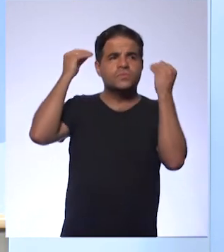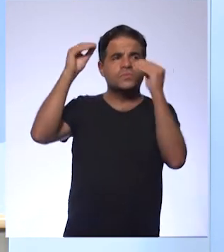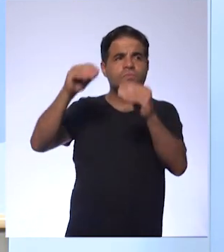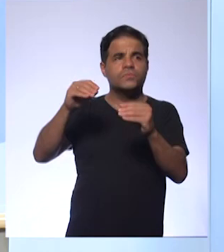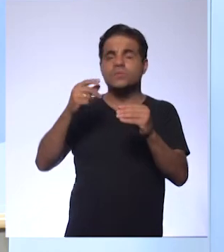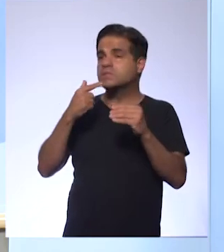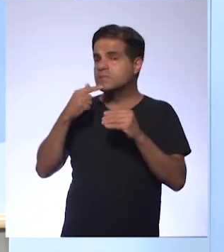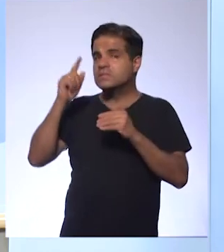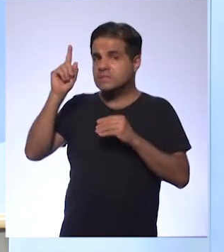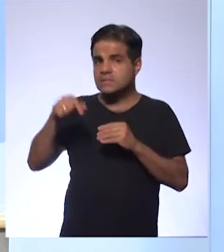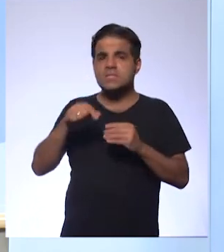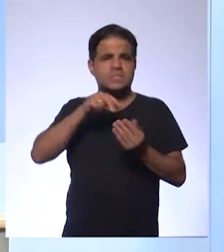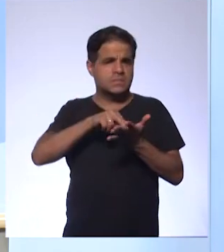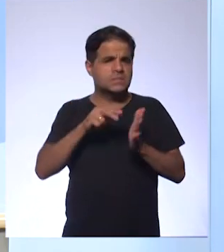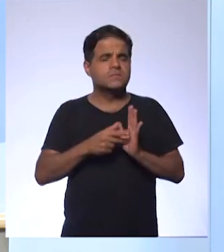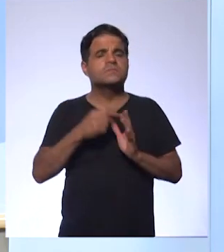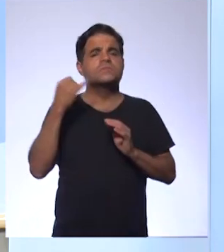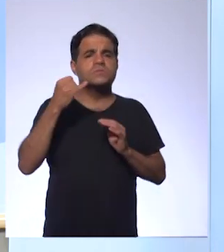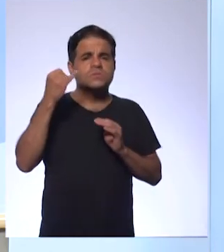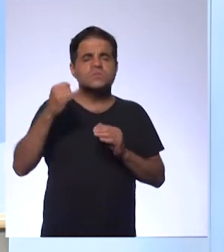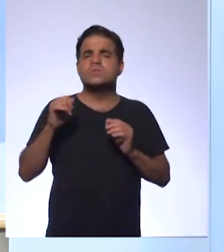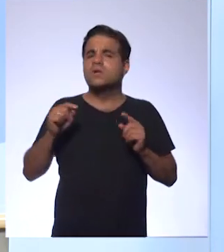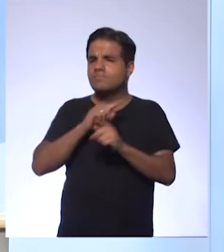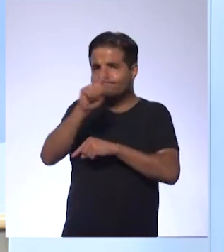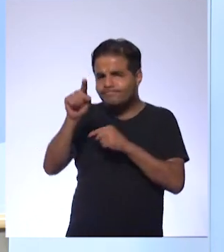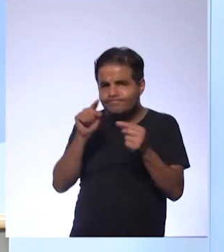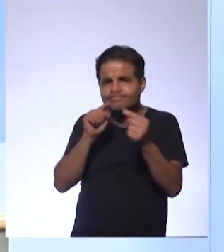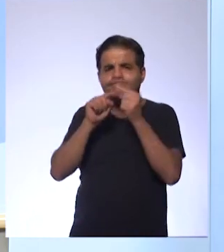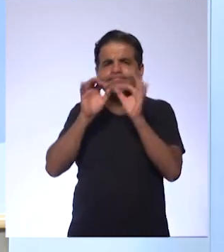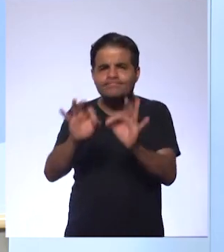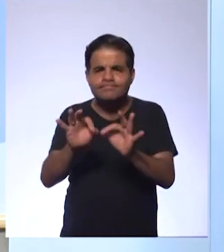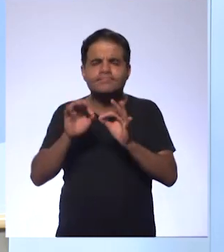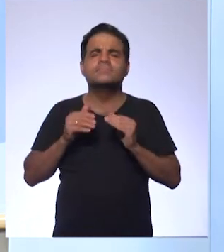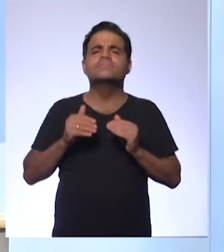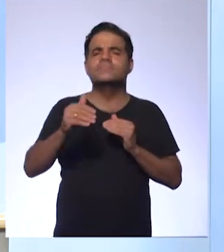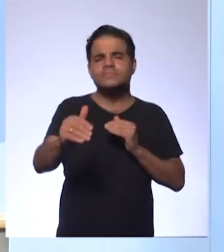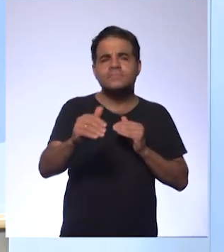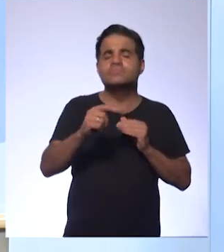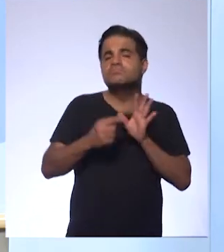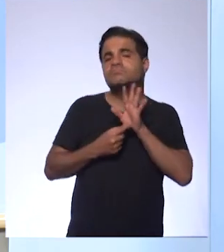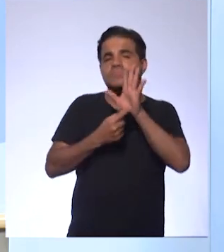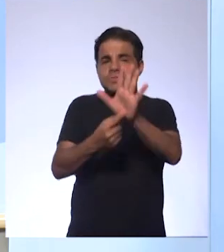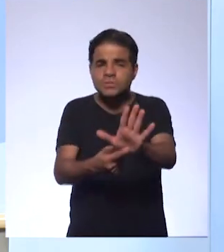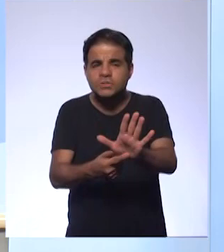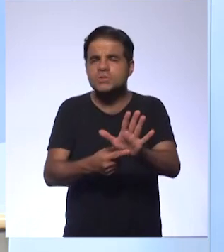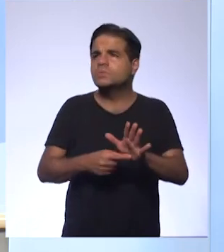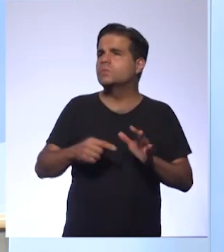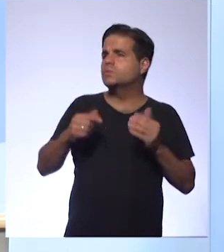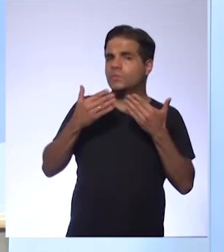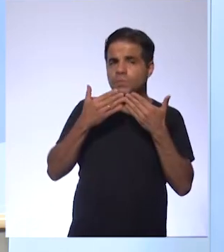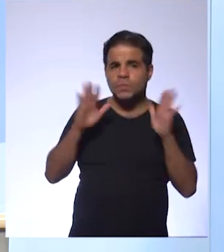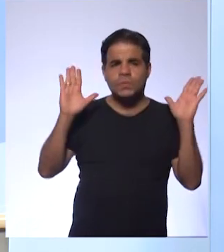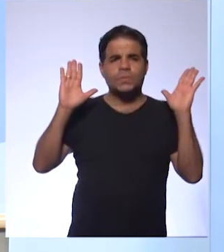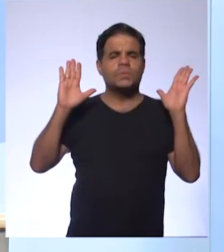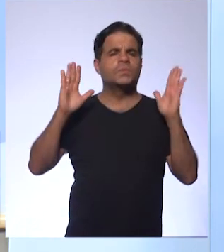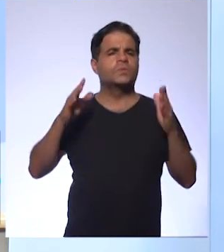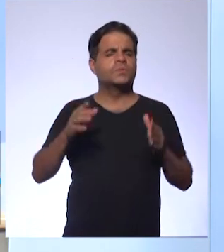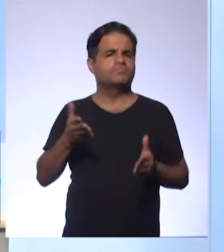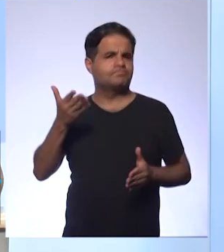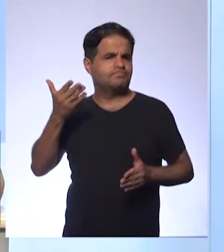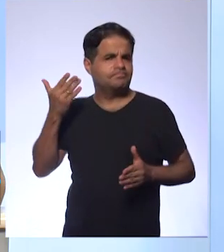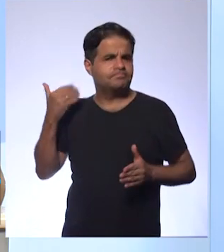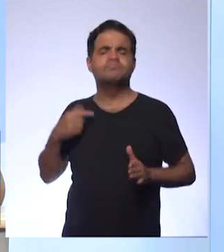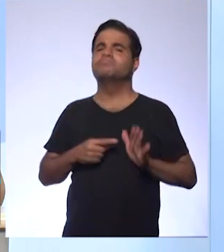e que ele é significativo, ele é propositivo nessa imagem, porque ele indica essa ruptura com o antigo regime,